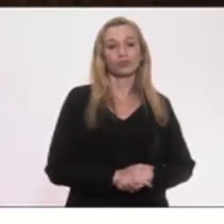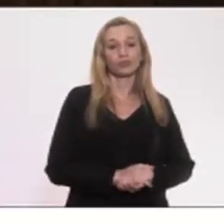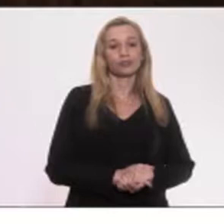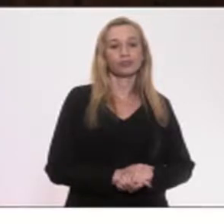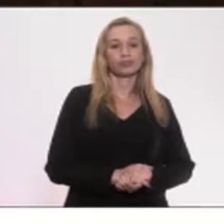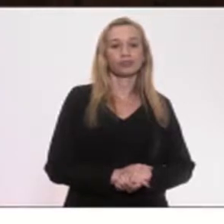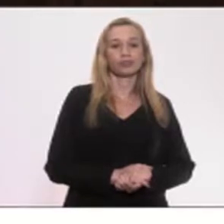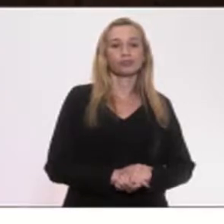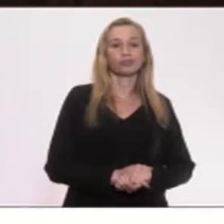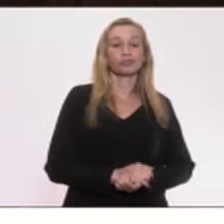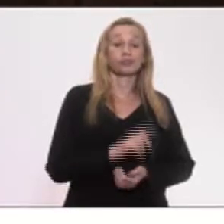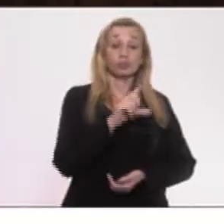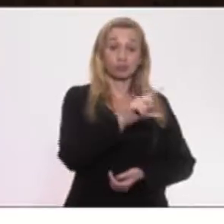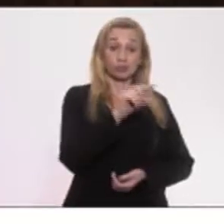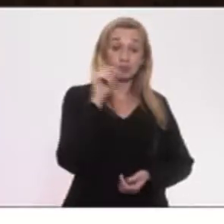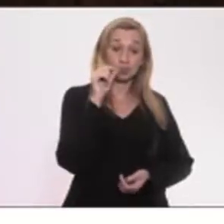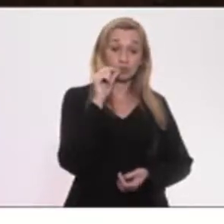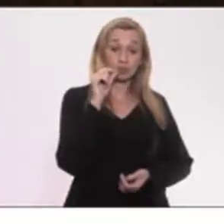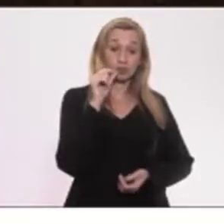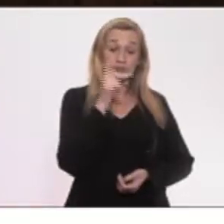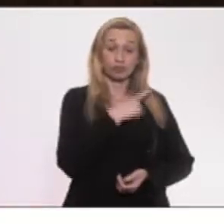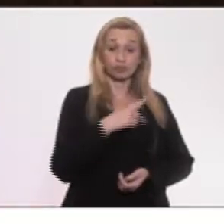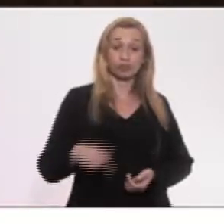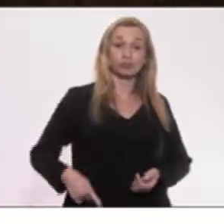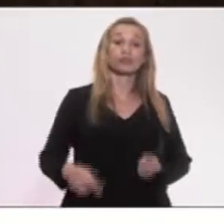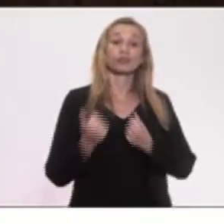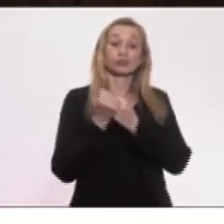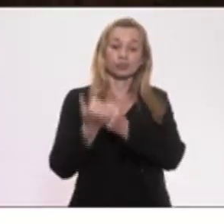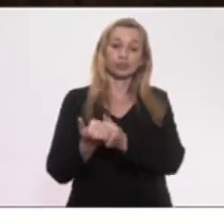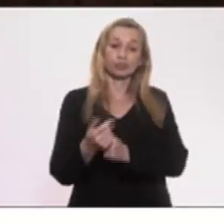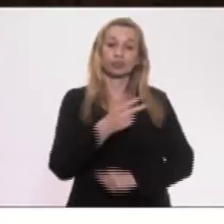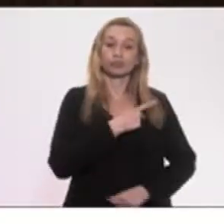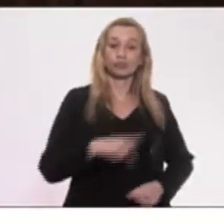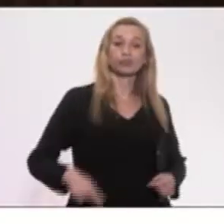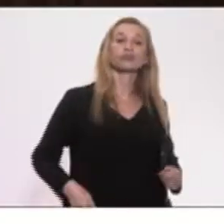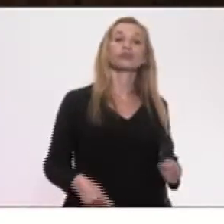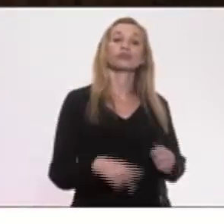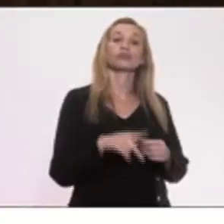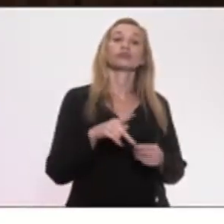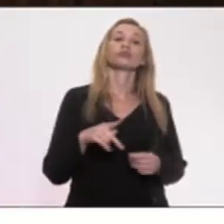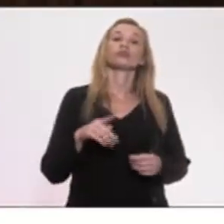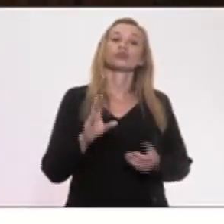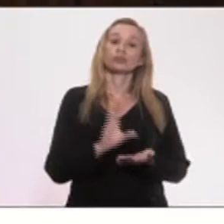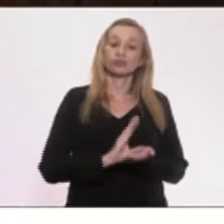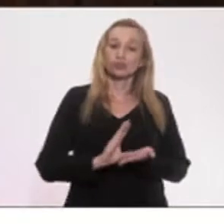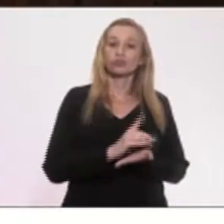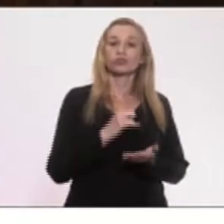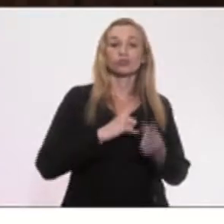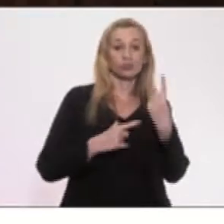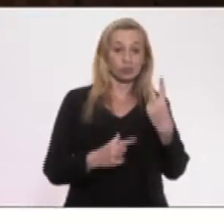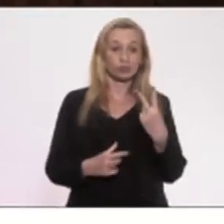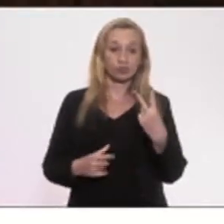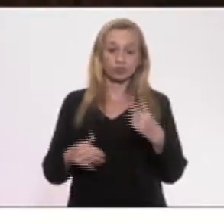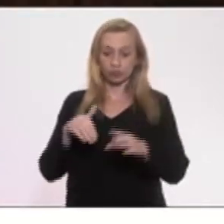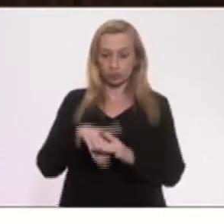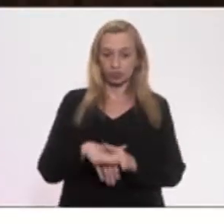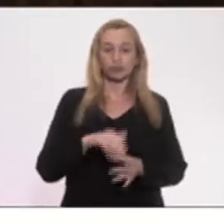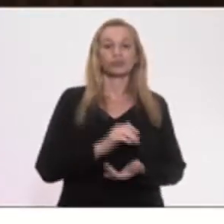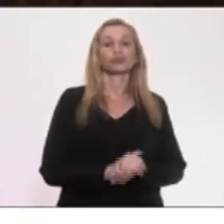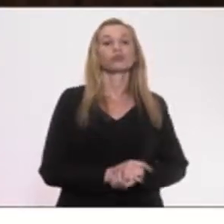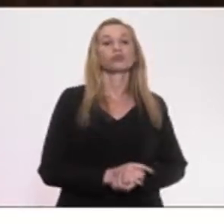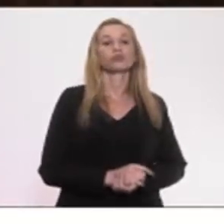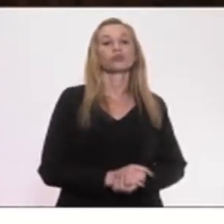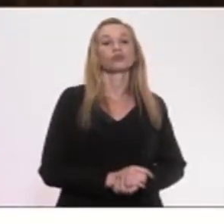eleger o presidente e a vice-presidente do Conselho. Houve 2 chapas em disputa no plenário. Uma